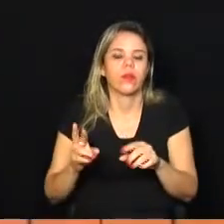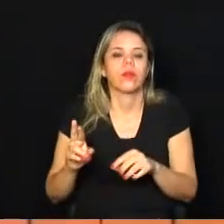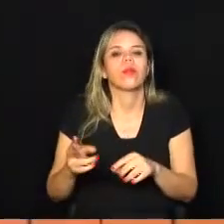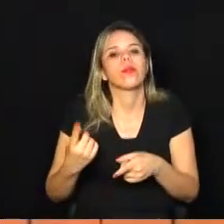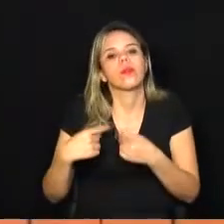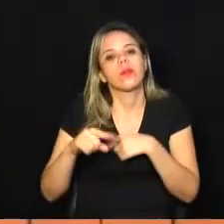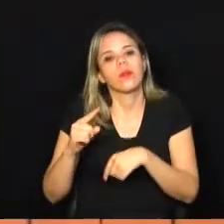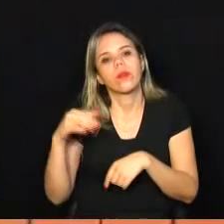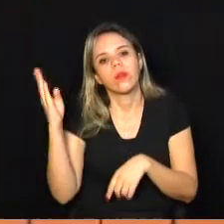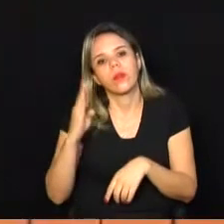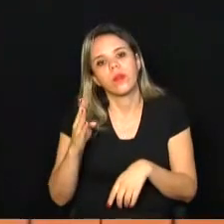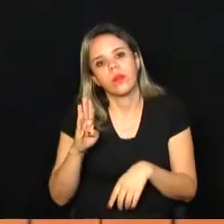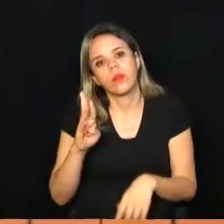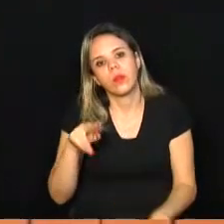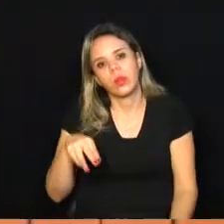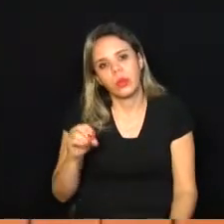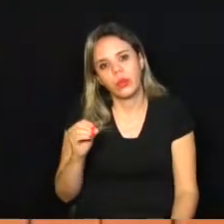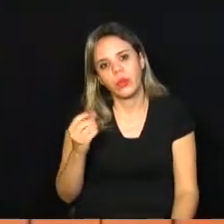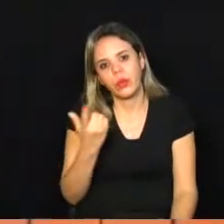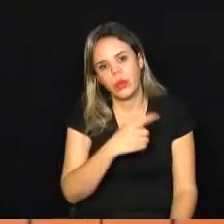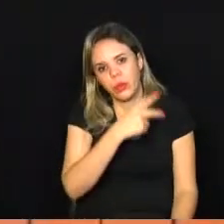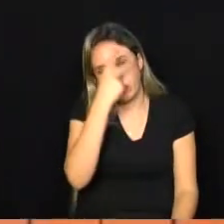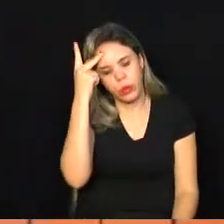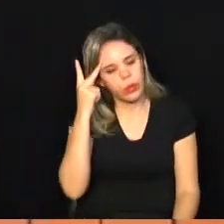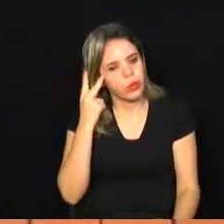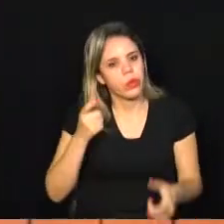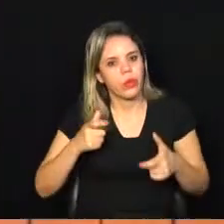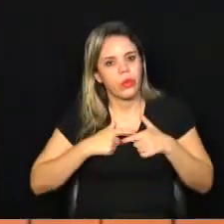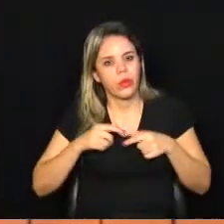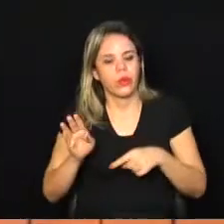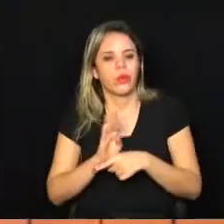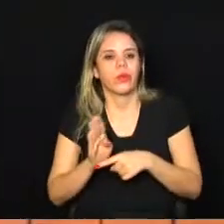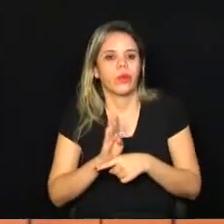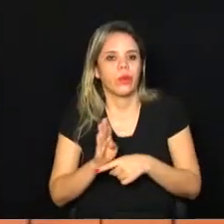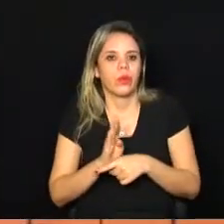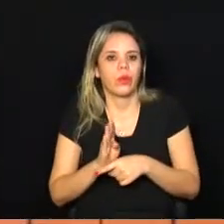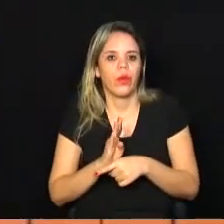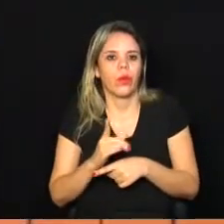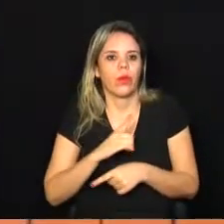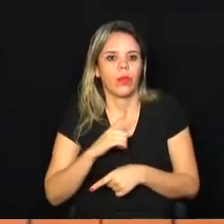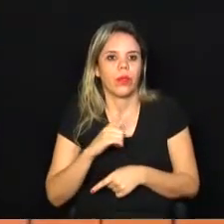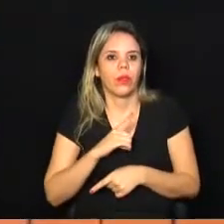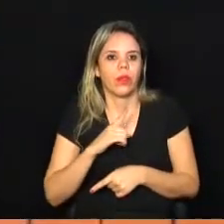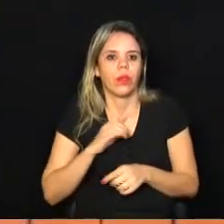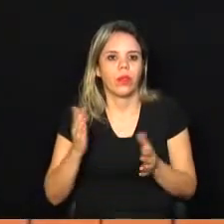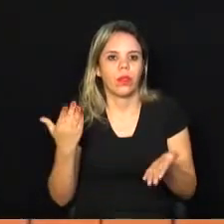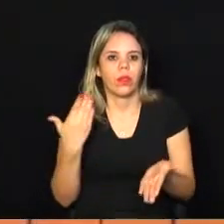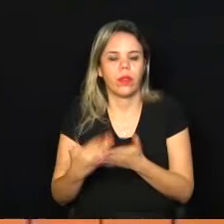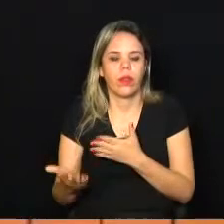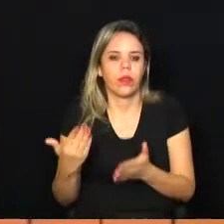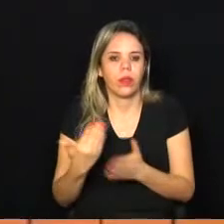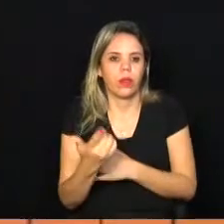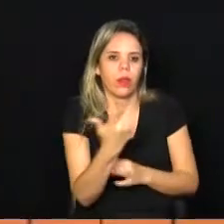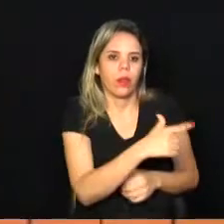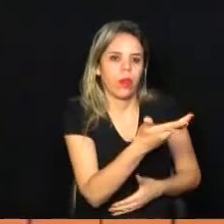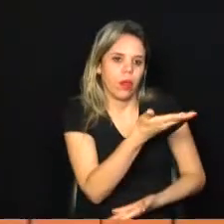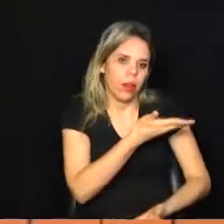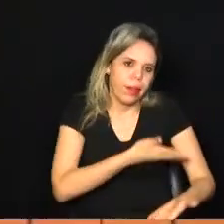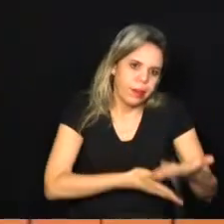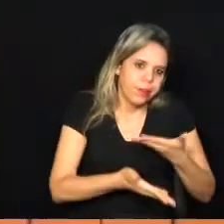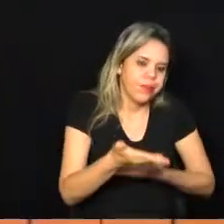Brasil, além do Bruno Fratos com esta medalha de bronze, nós tivemos eliminações no